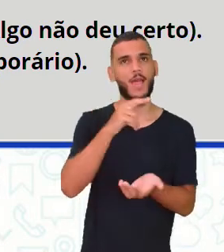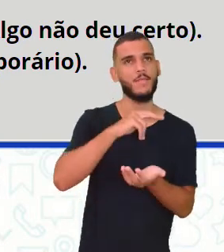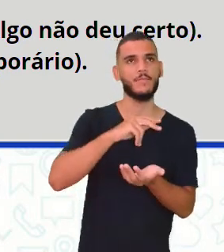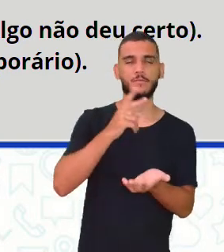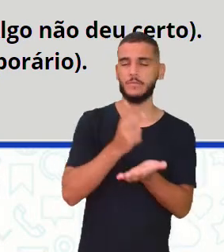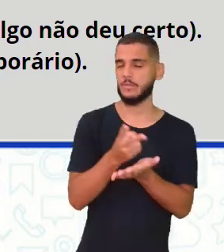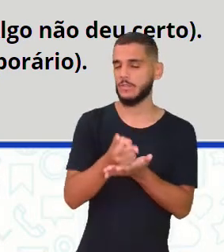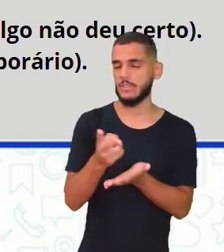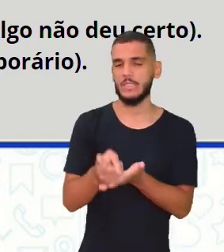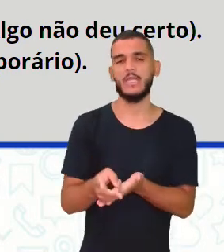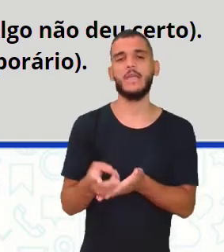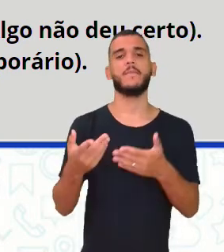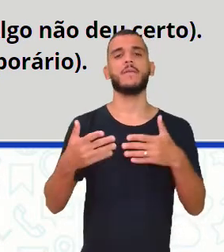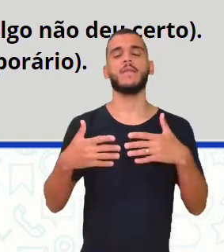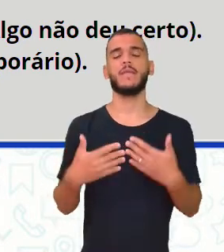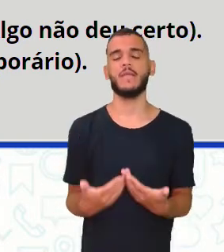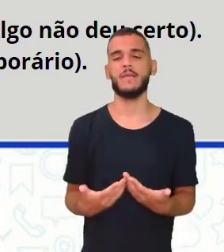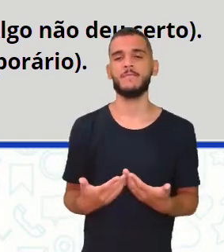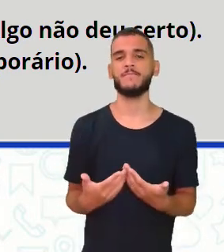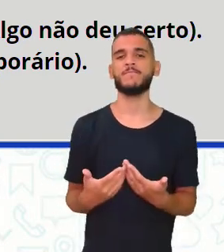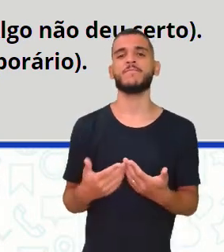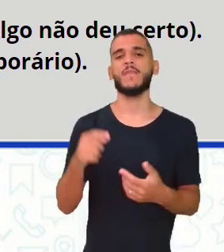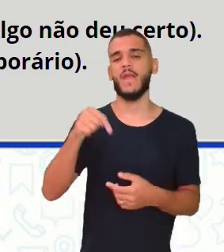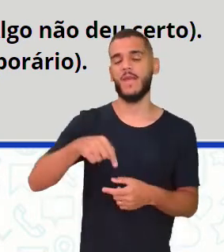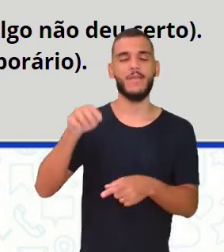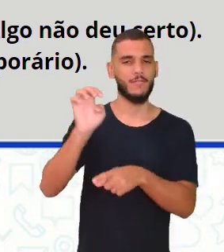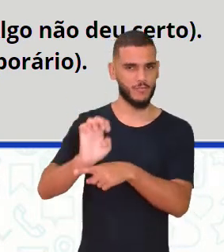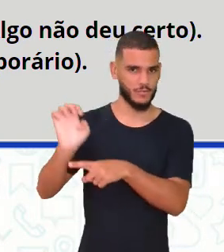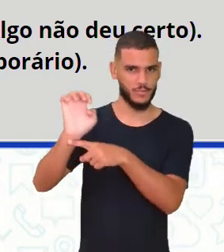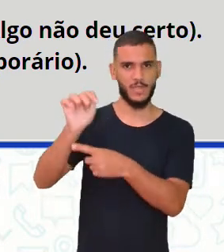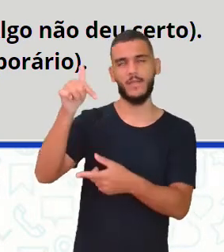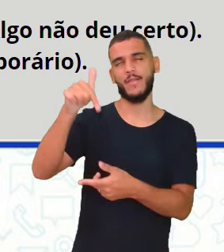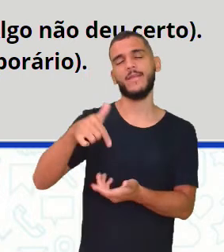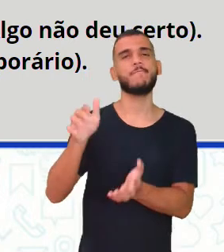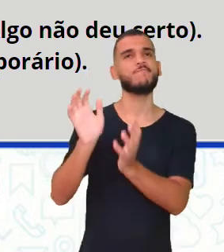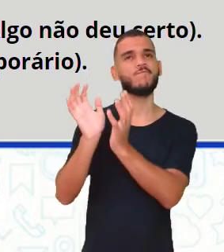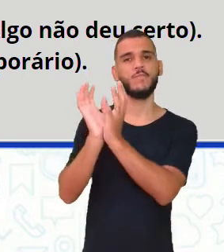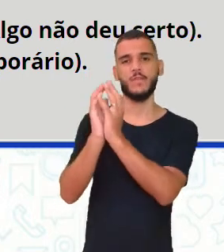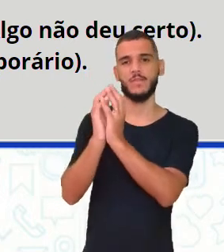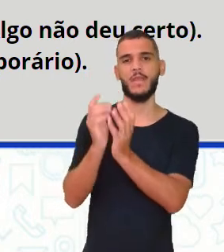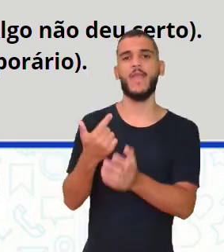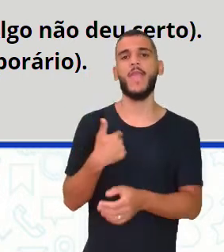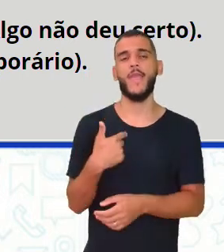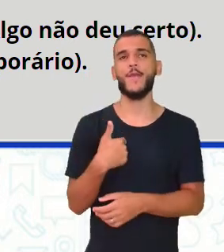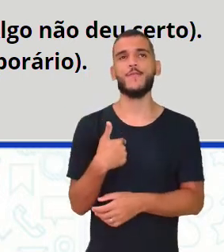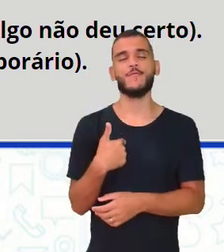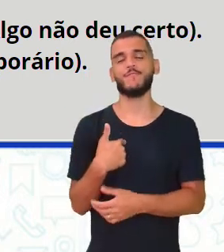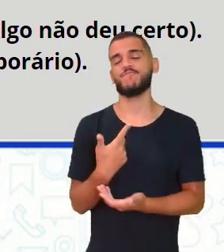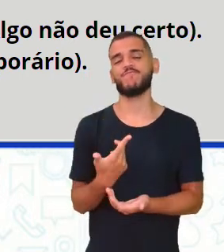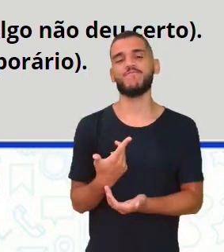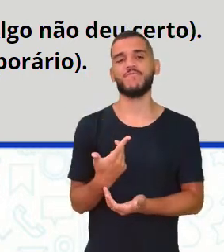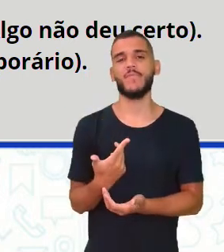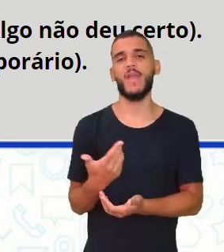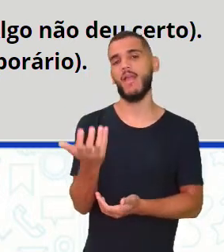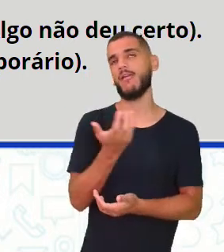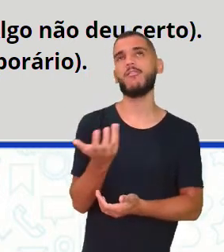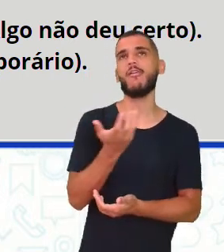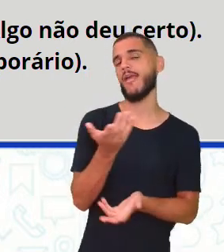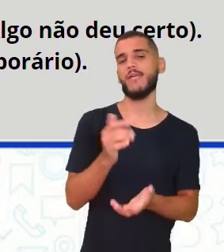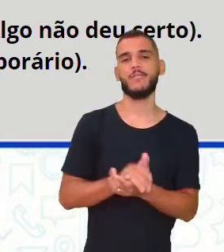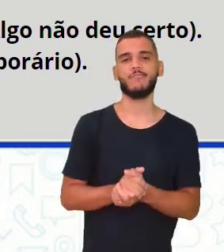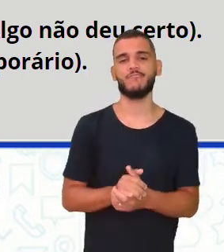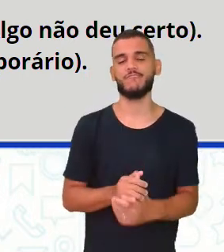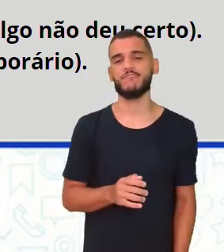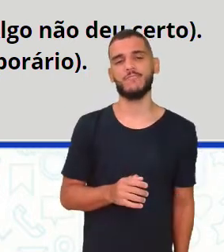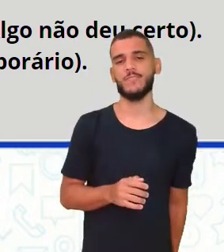aqui no nosso estado, né, na região metropolitana, estou a fim de ir para esta viagem, estou a fim, não é?